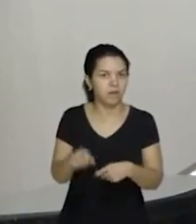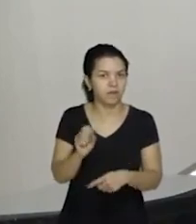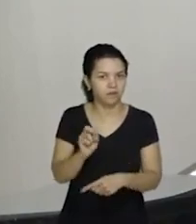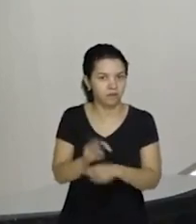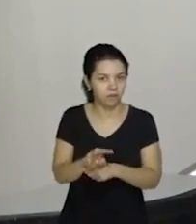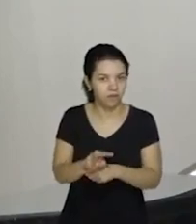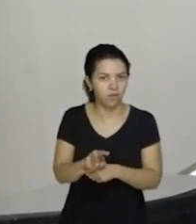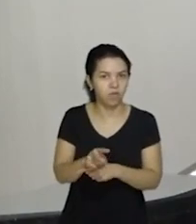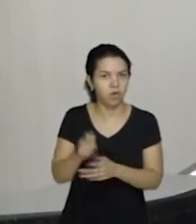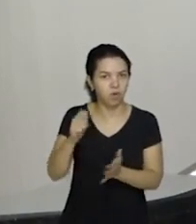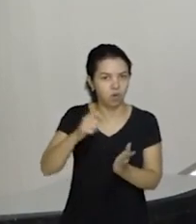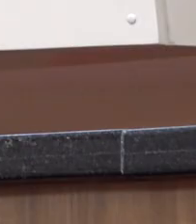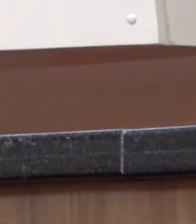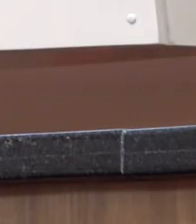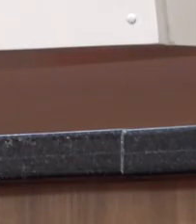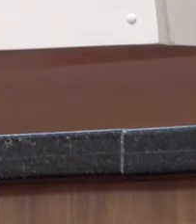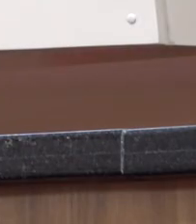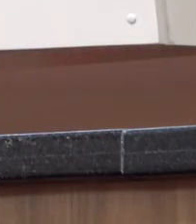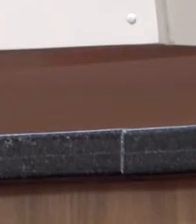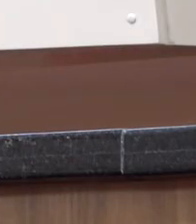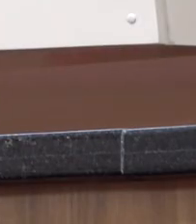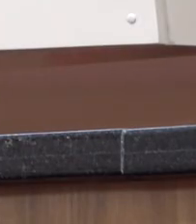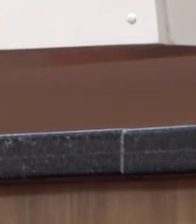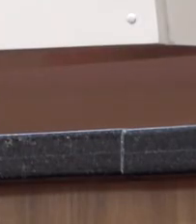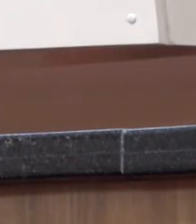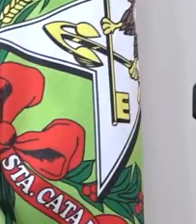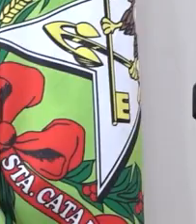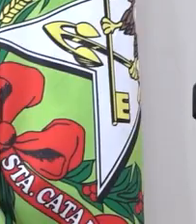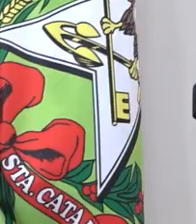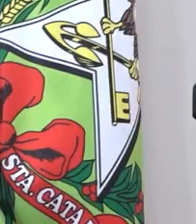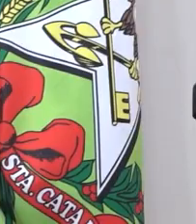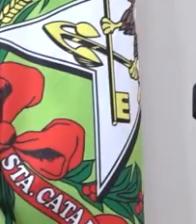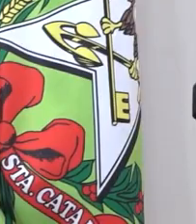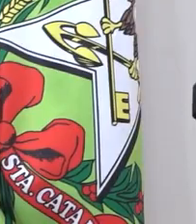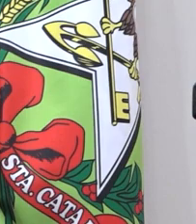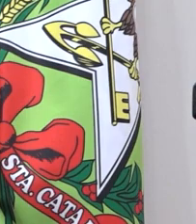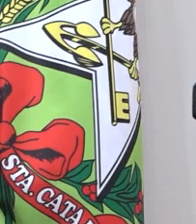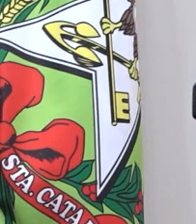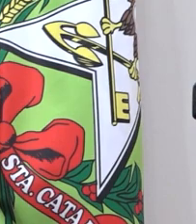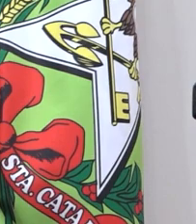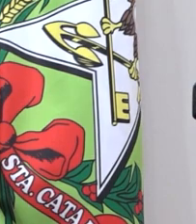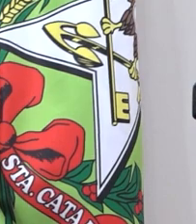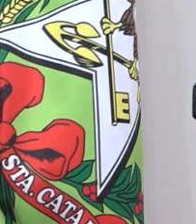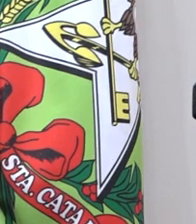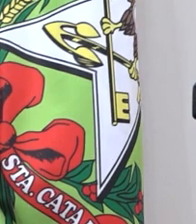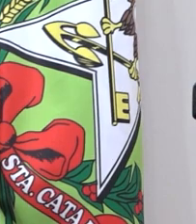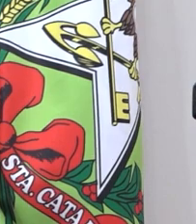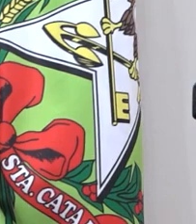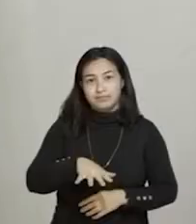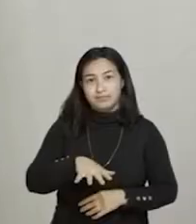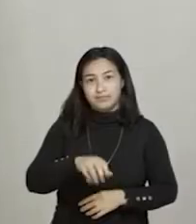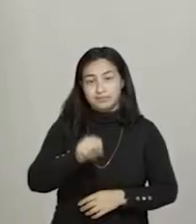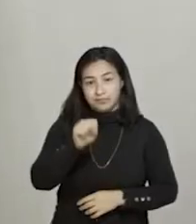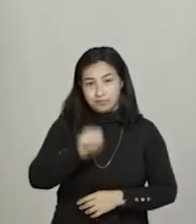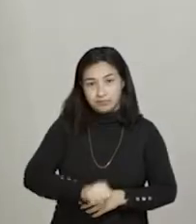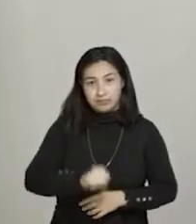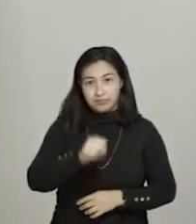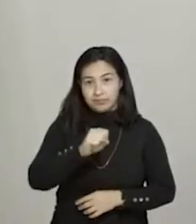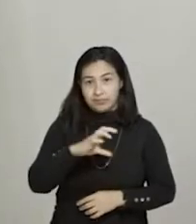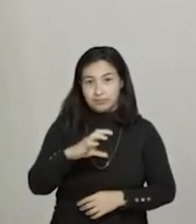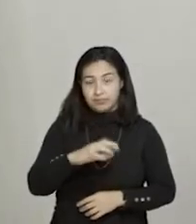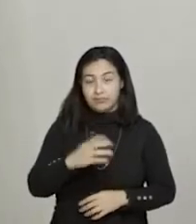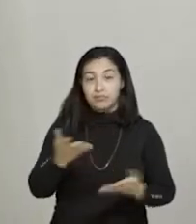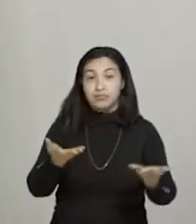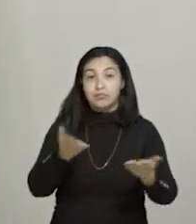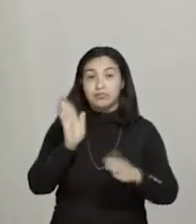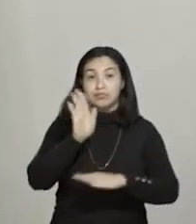concurso público já o deputado PP Colaço falou sobre a obra de retragagem do Rio Tubarão nós tivemos na tarde